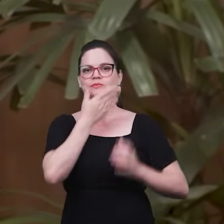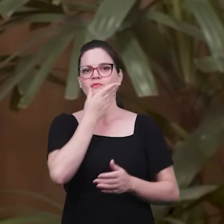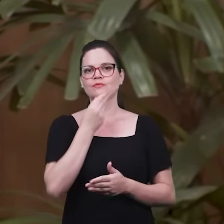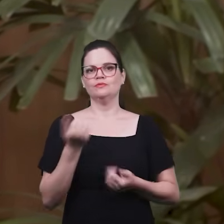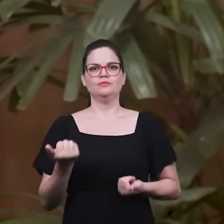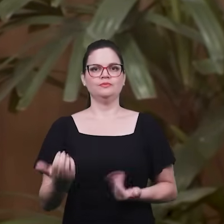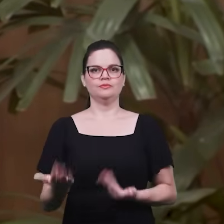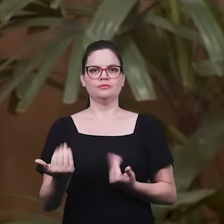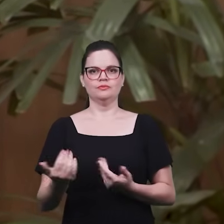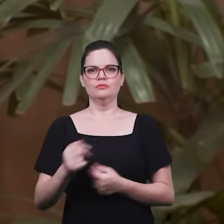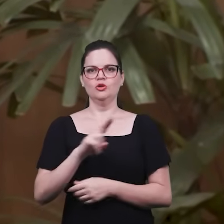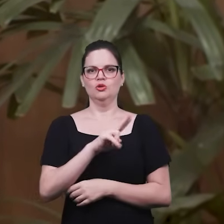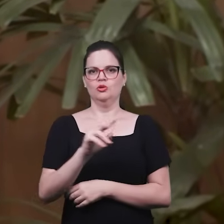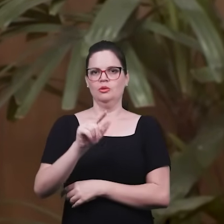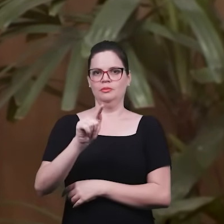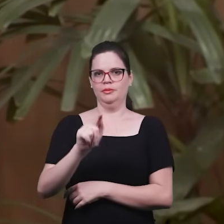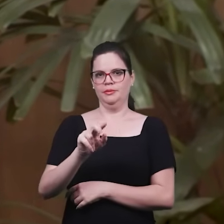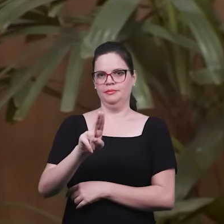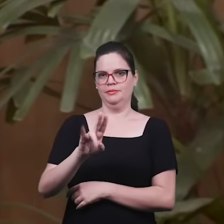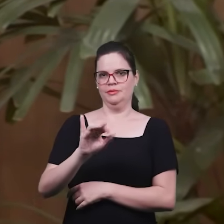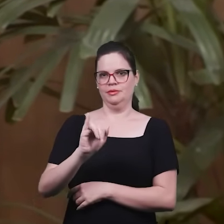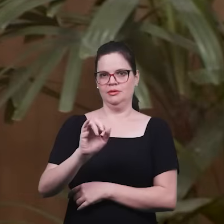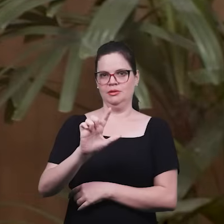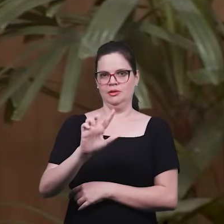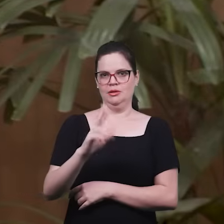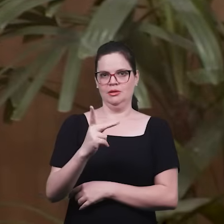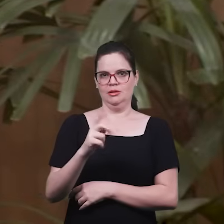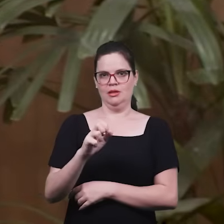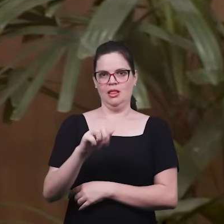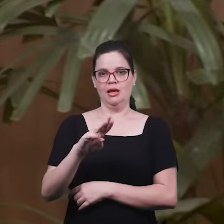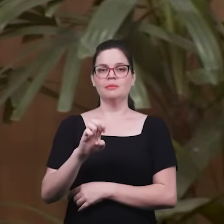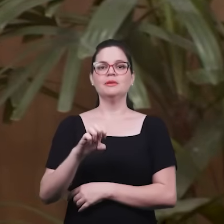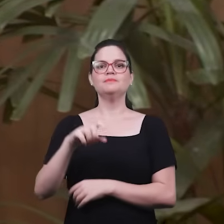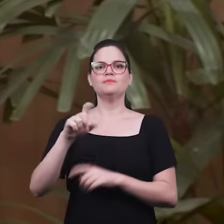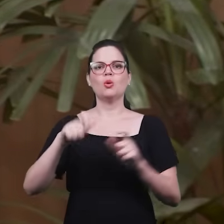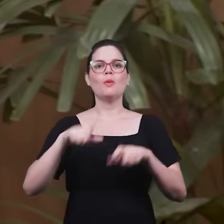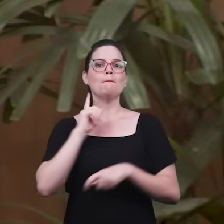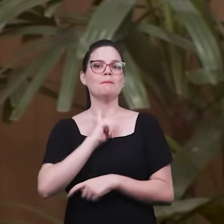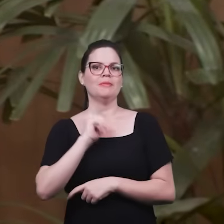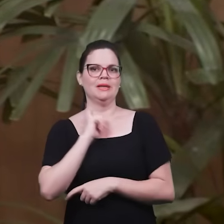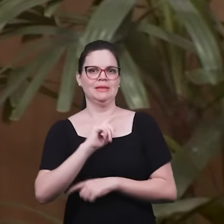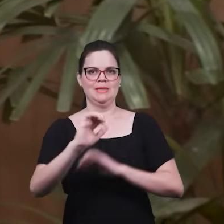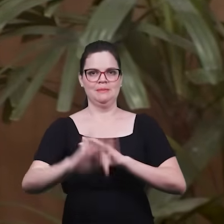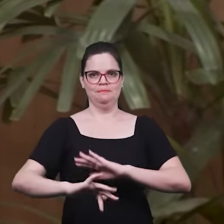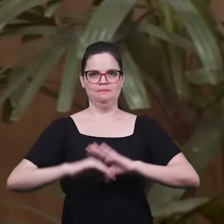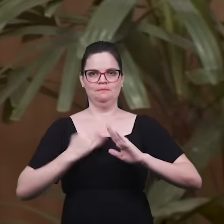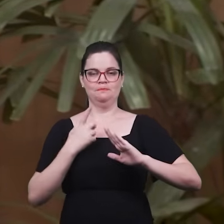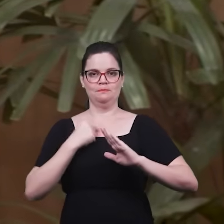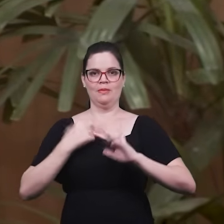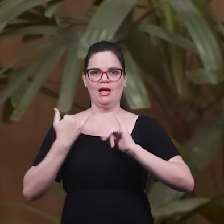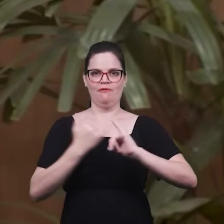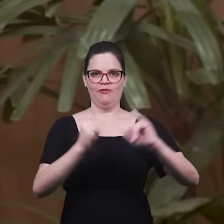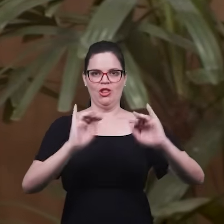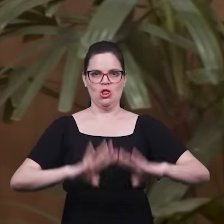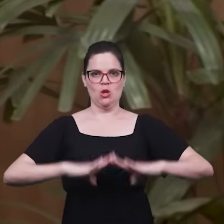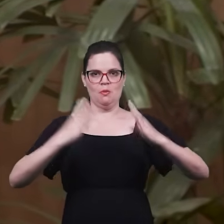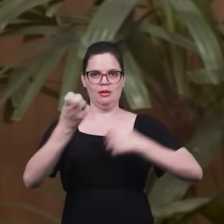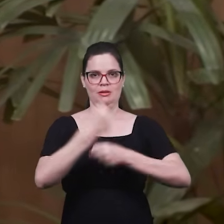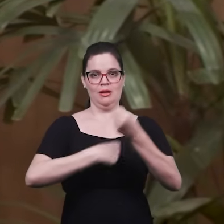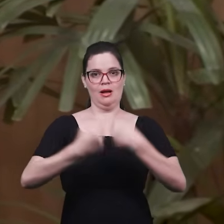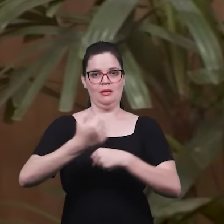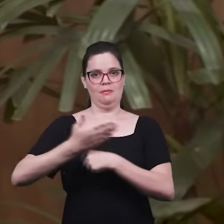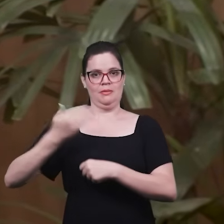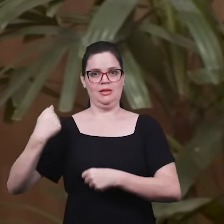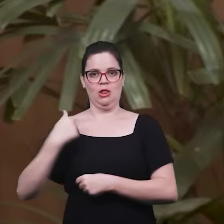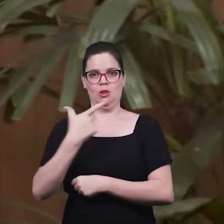jovem, Guilherme, ele é de Minas Gerais. Ele compartilhou conosco que no evento anterior do Trombetas e